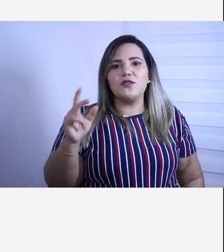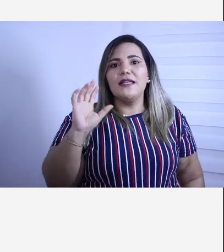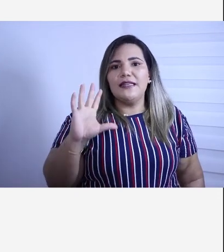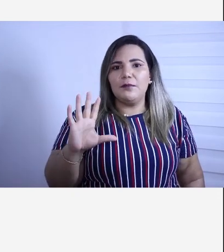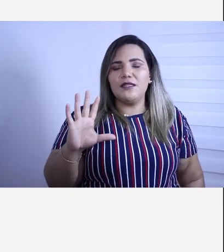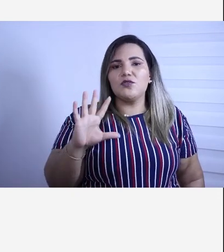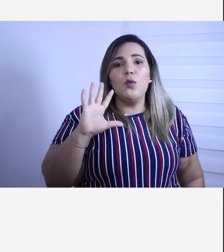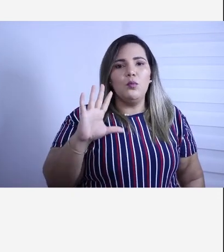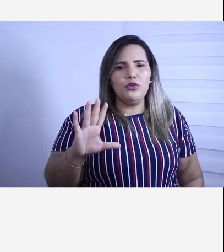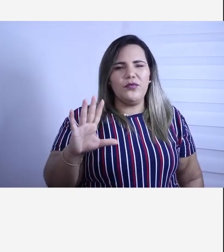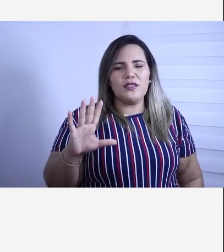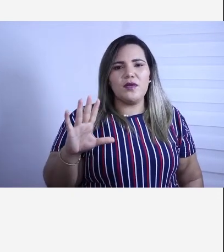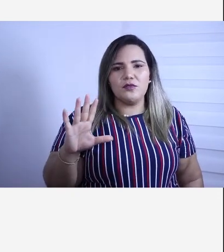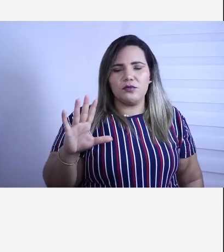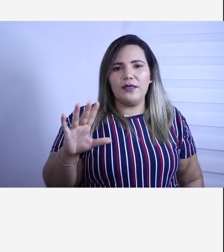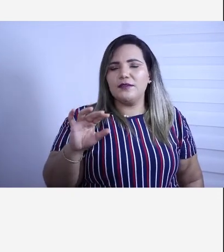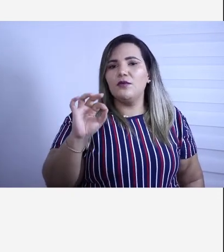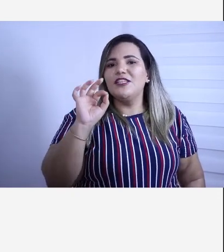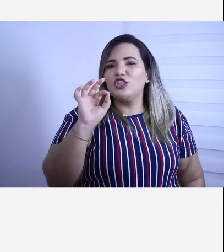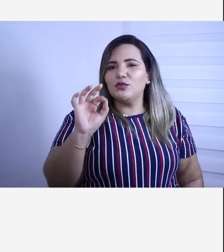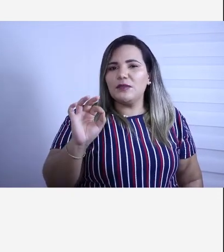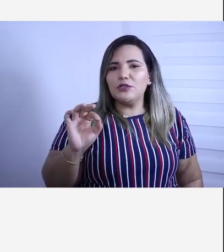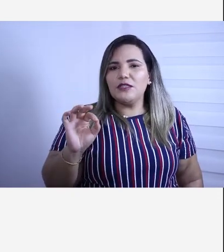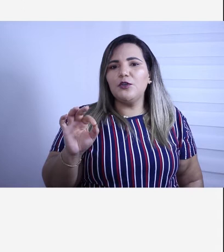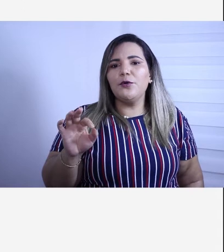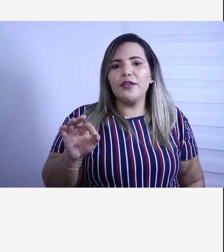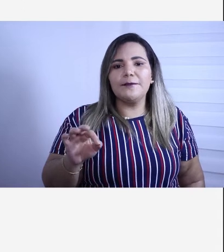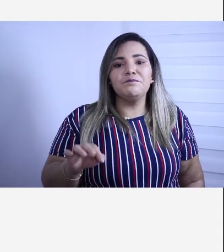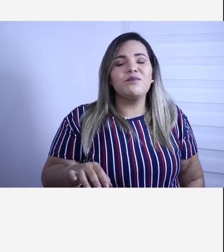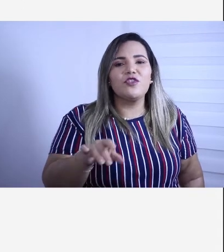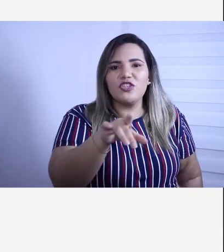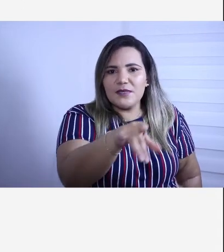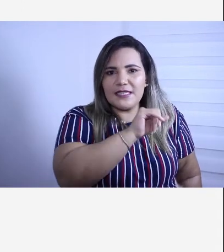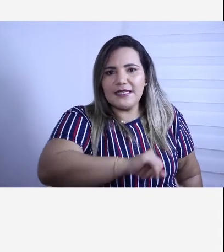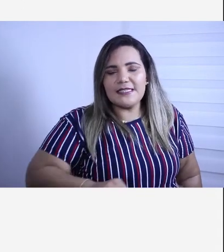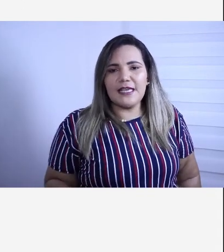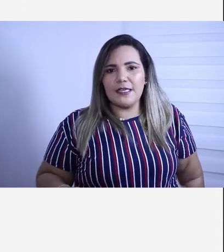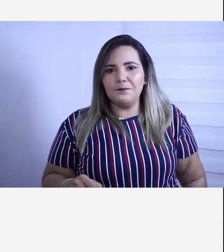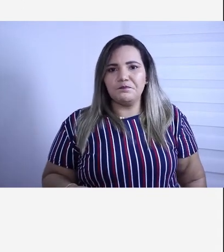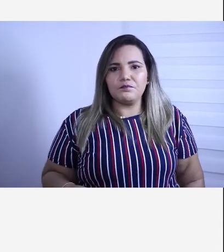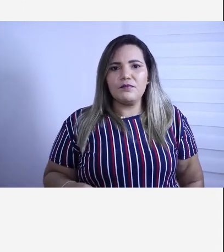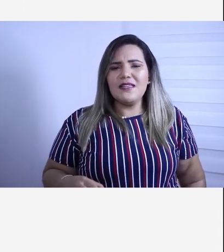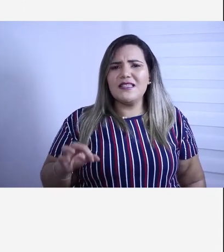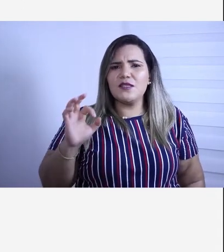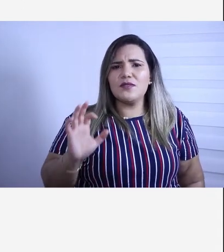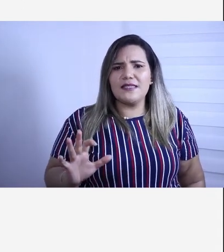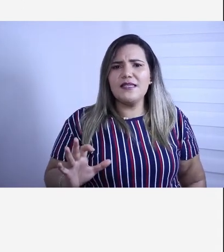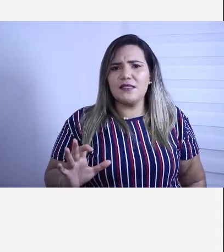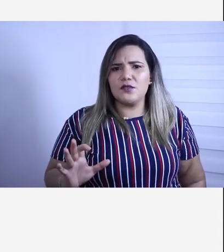e objetos lembrem disso muito fácil assunto né então estudo em bonitinho porque nós temos essa dica sem aqui